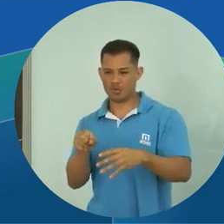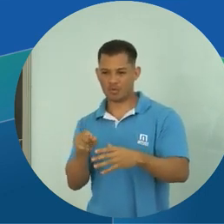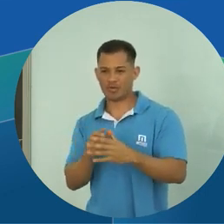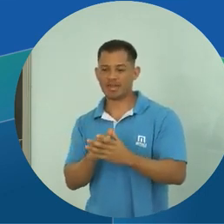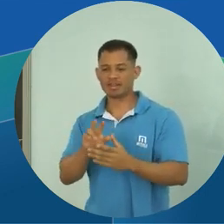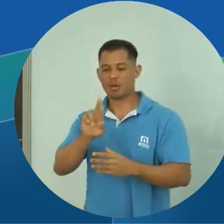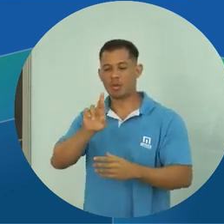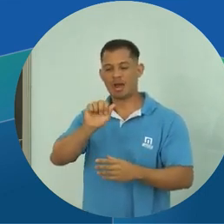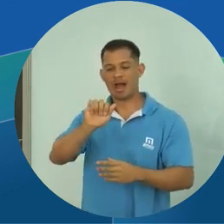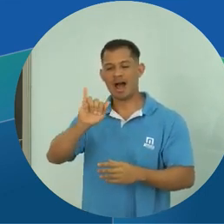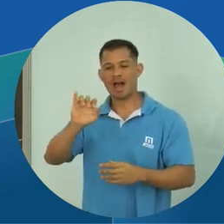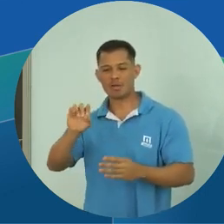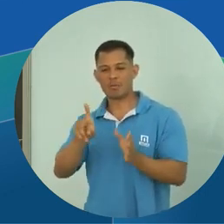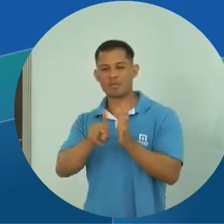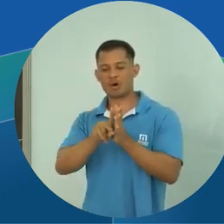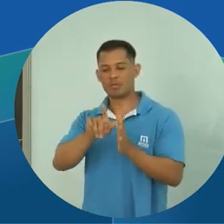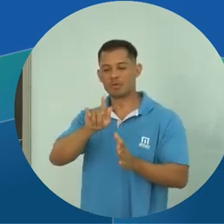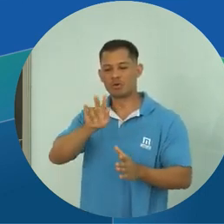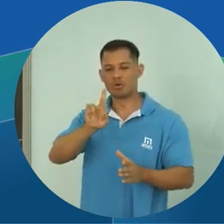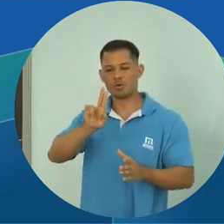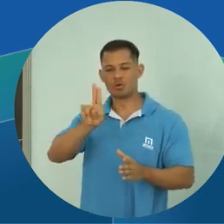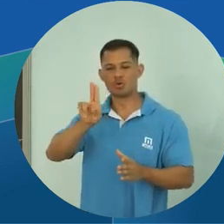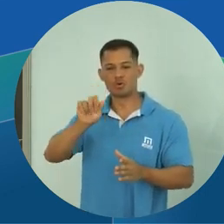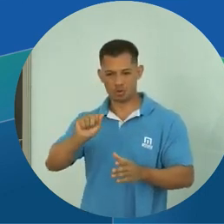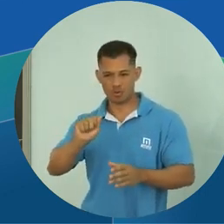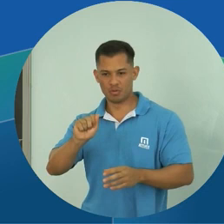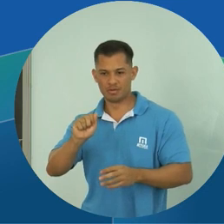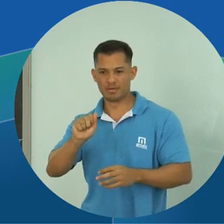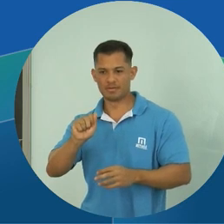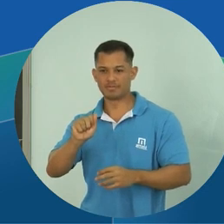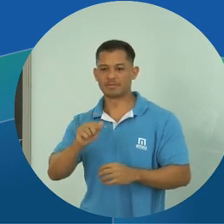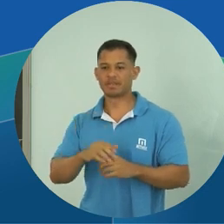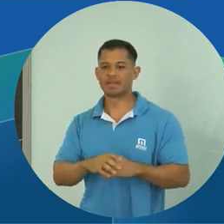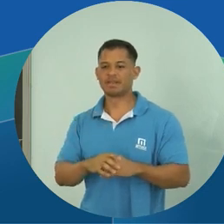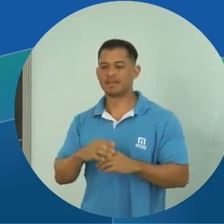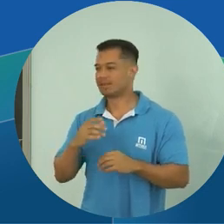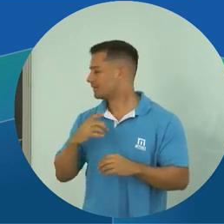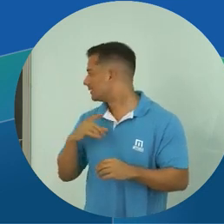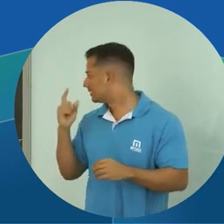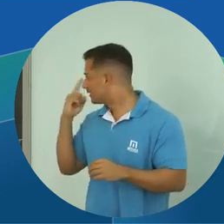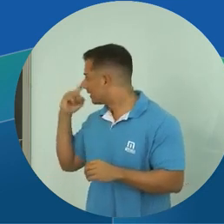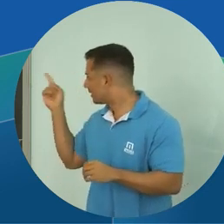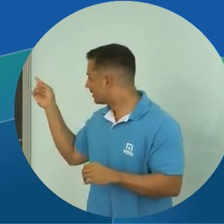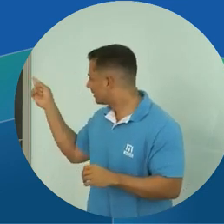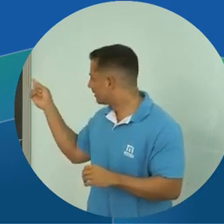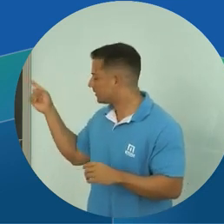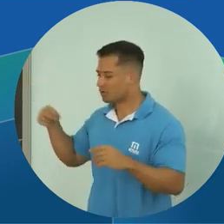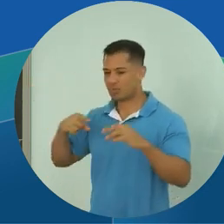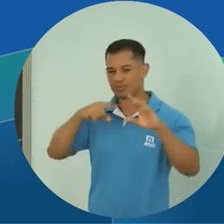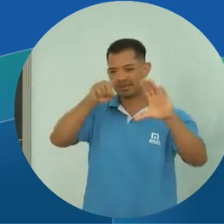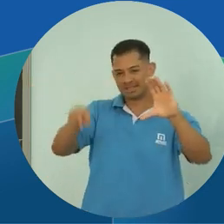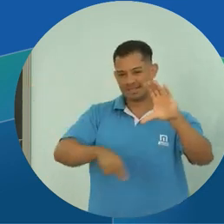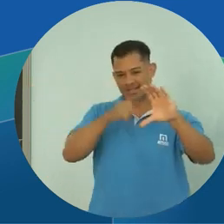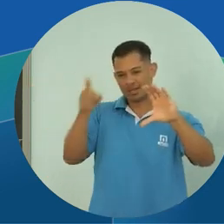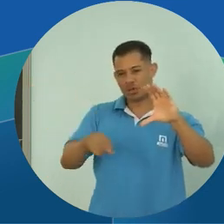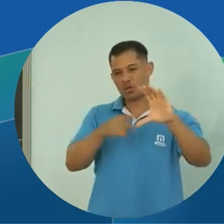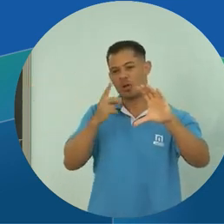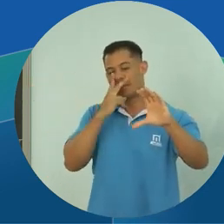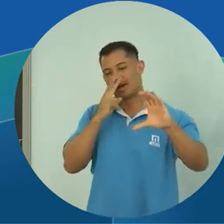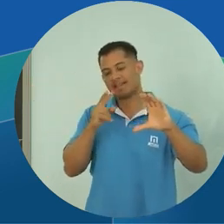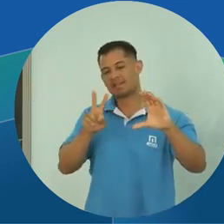grua, né, aqui eram duas gruas, e o círculo simulando os raios, que a gente teria um